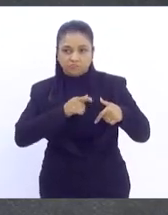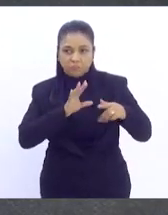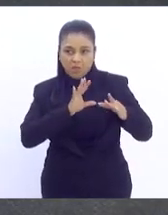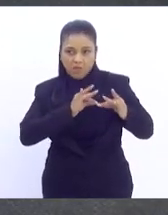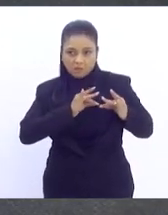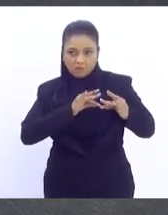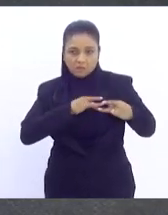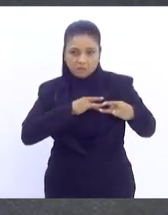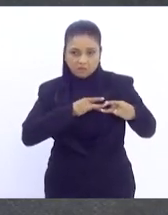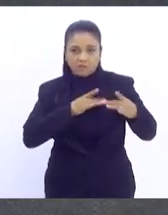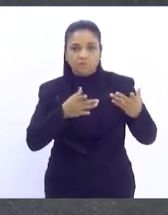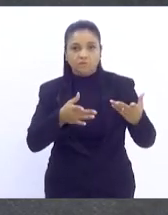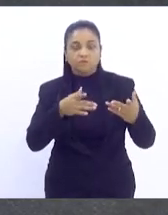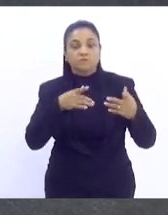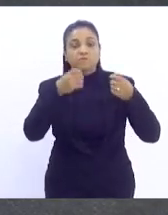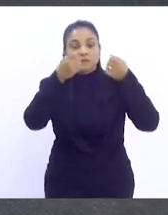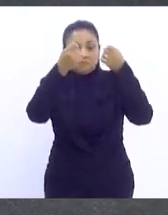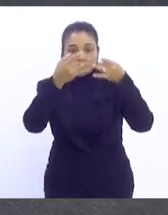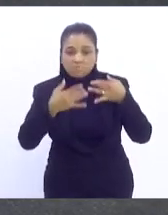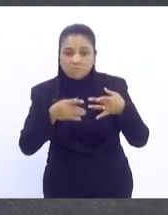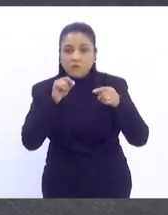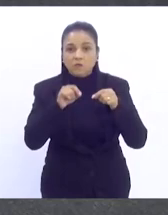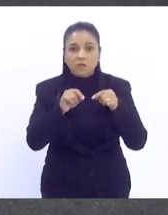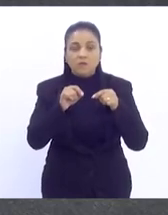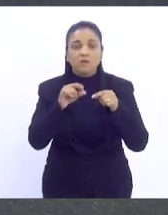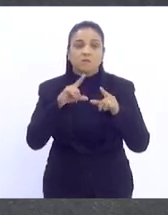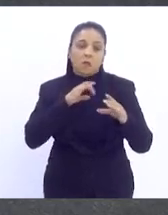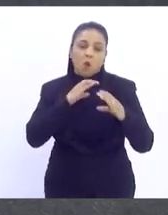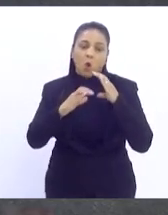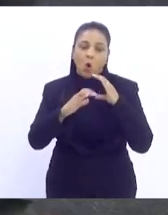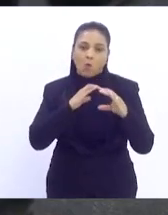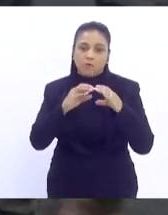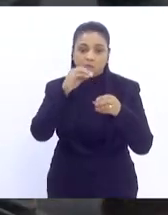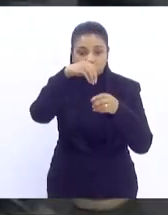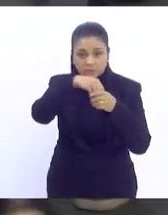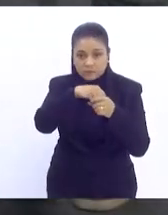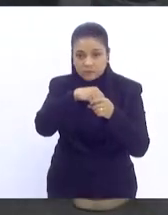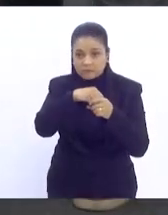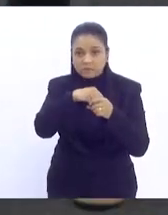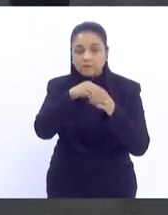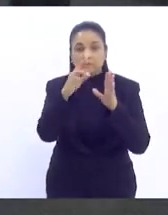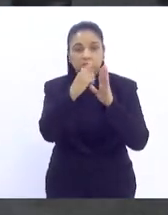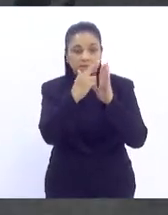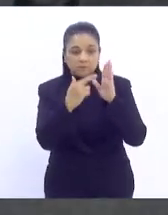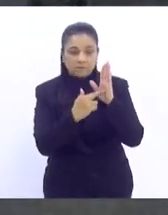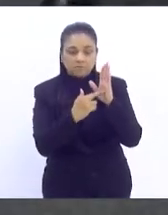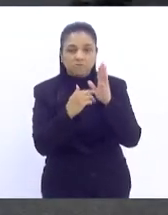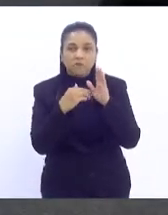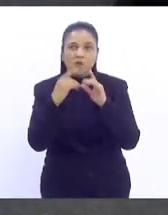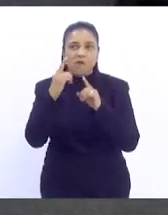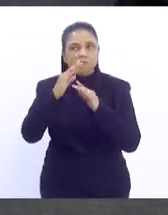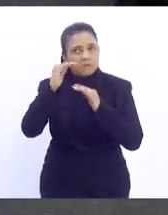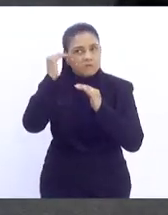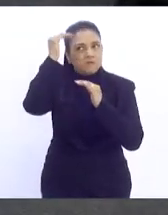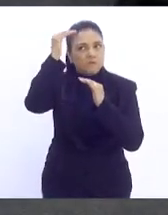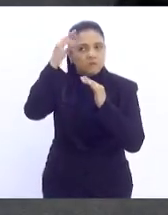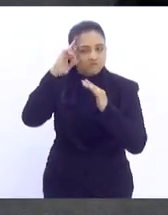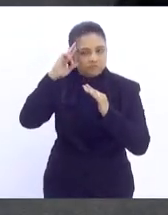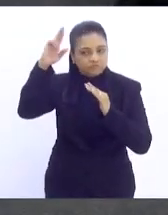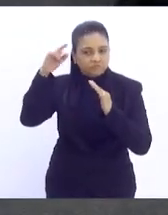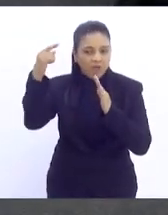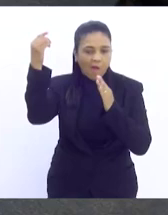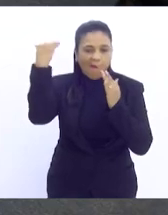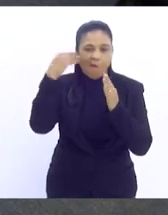algumas pessoas relataram a existência de uma comunicação interna vinda de cima orientando a proibição outras